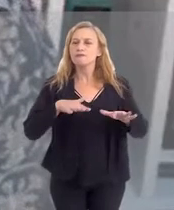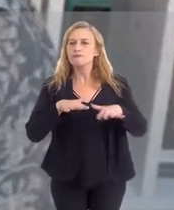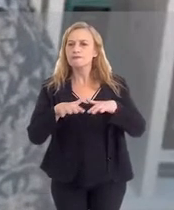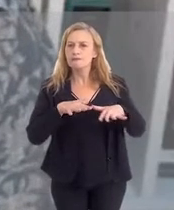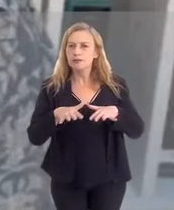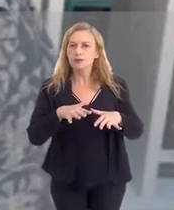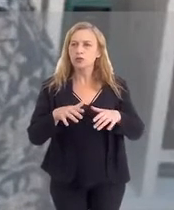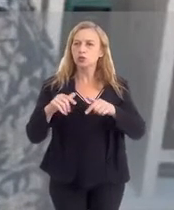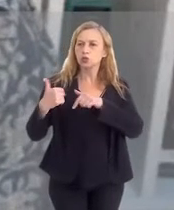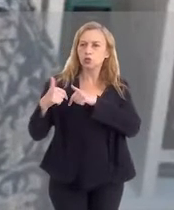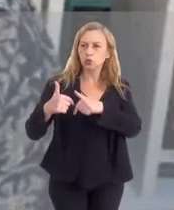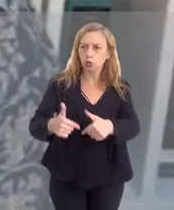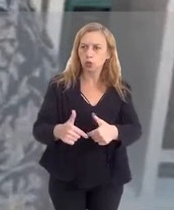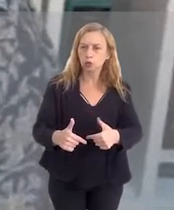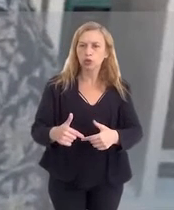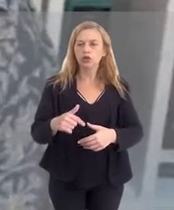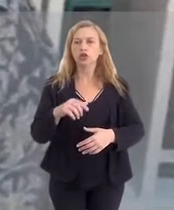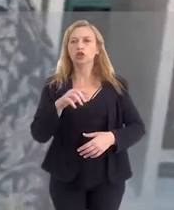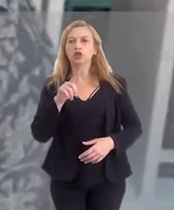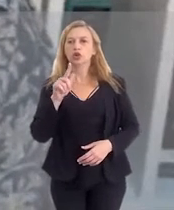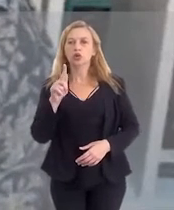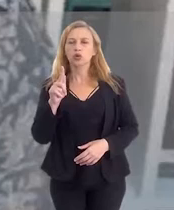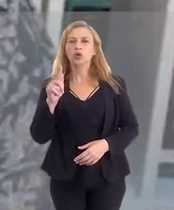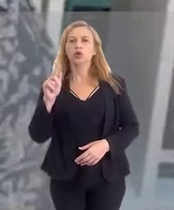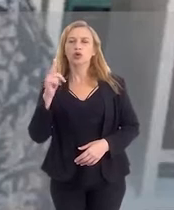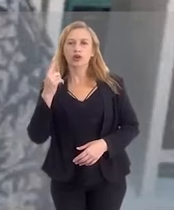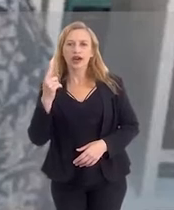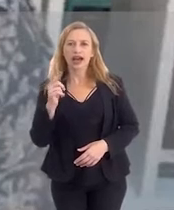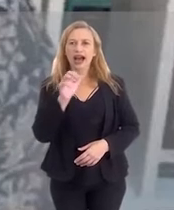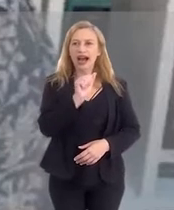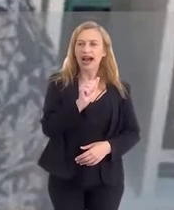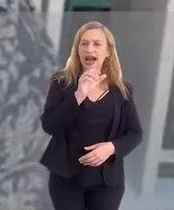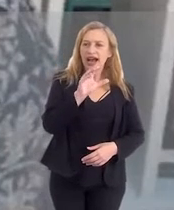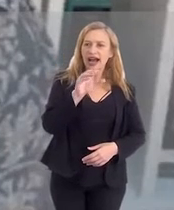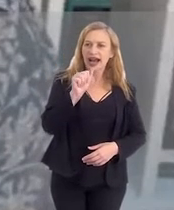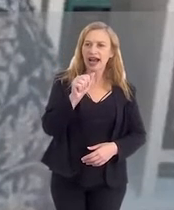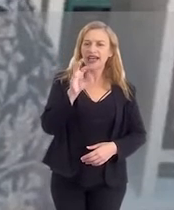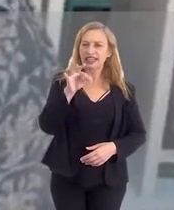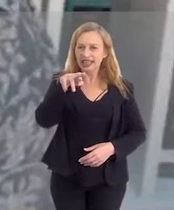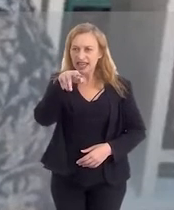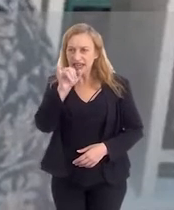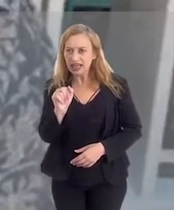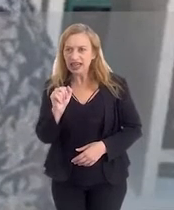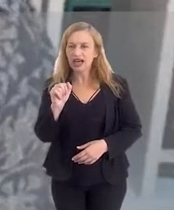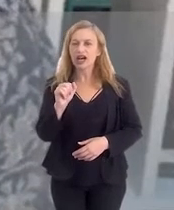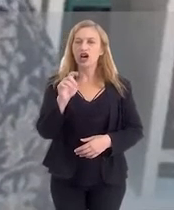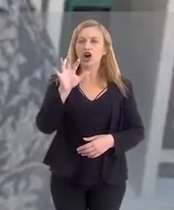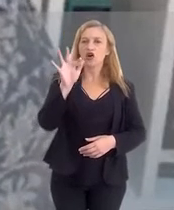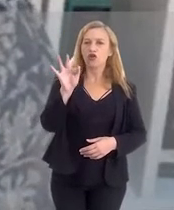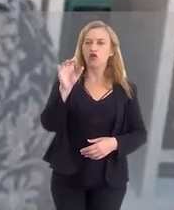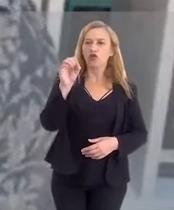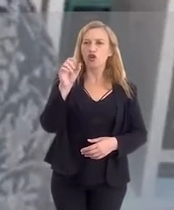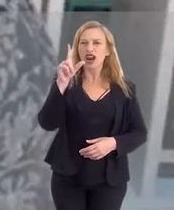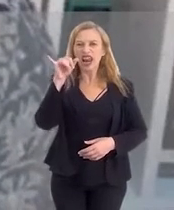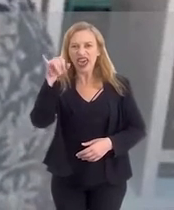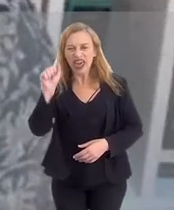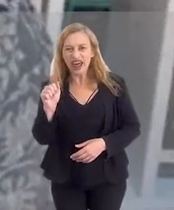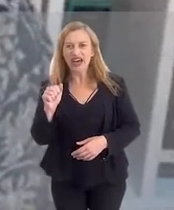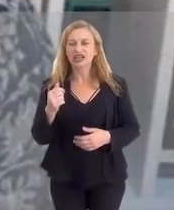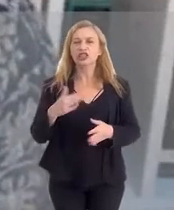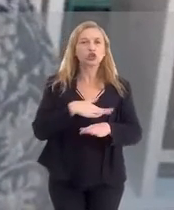um rol de manifestações tradicionais, né, do Goiás, a catira, a folia, o Divino Espírito Santo,